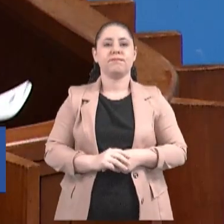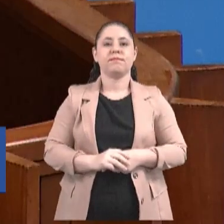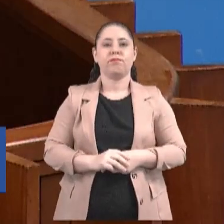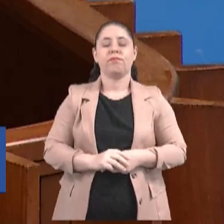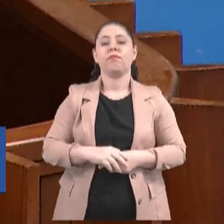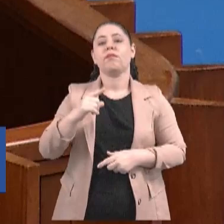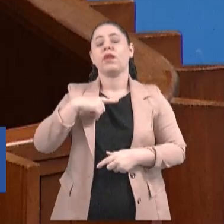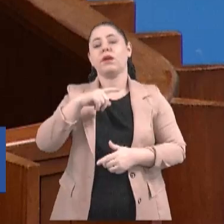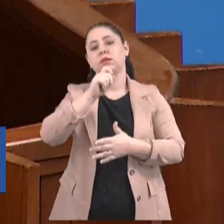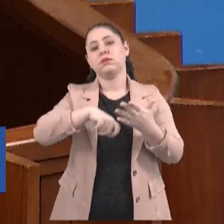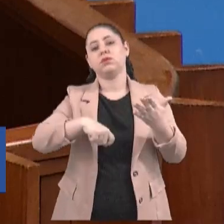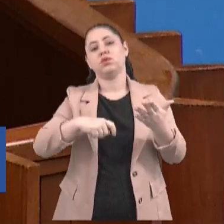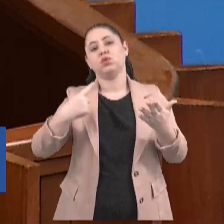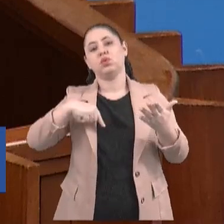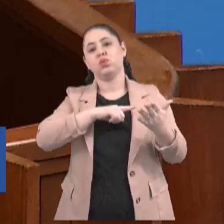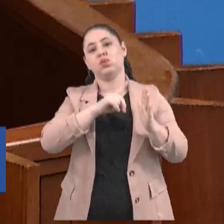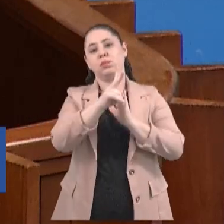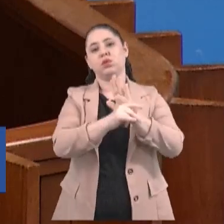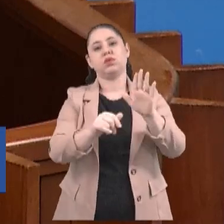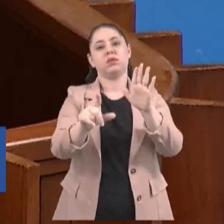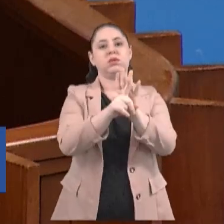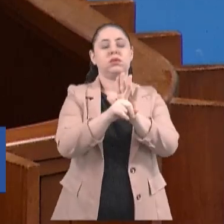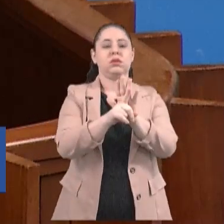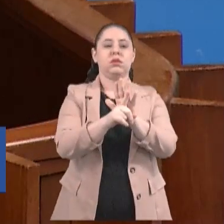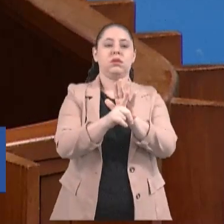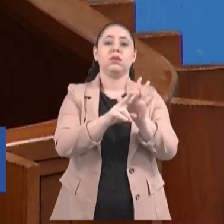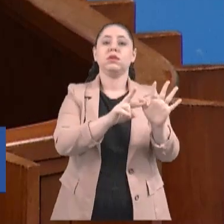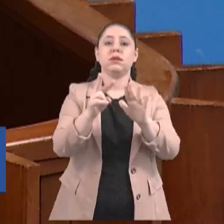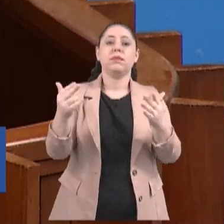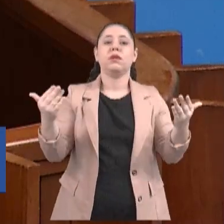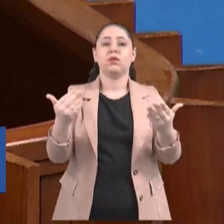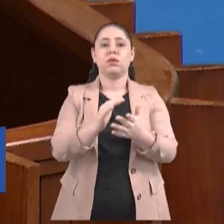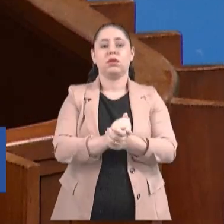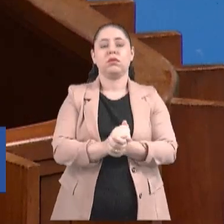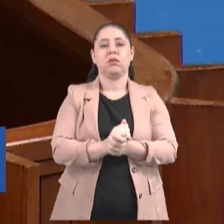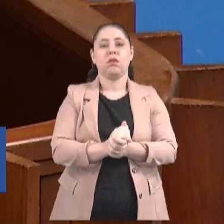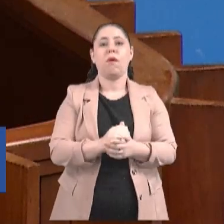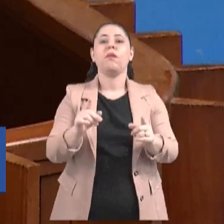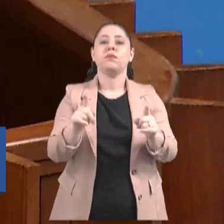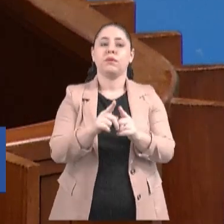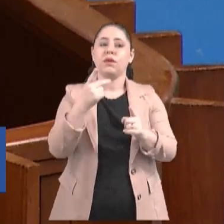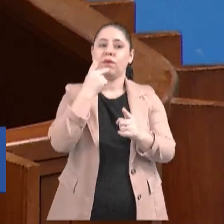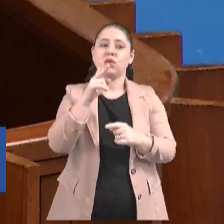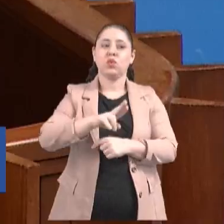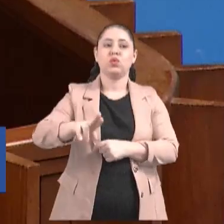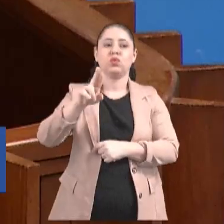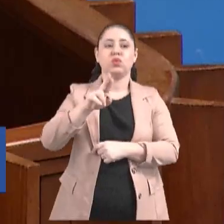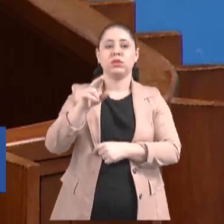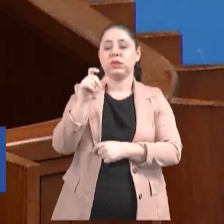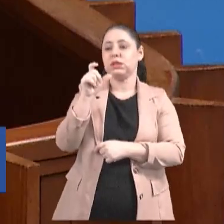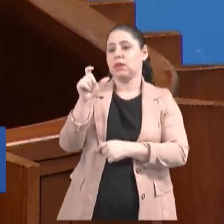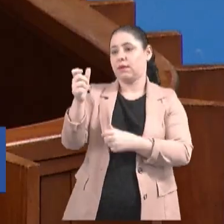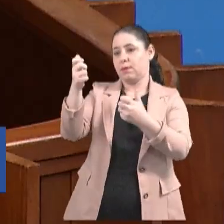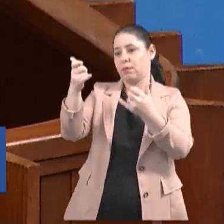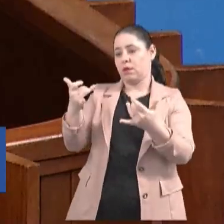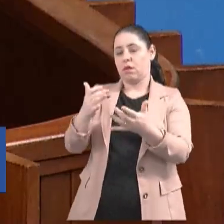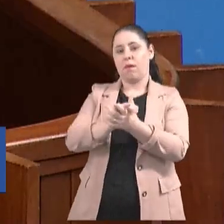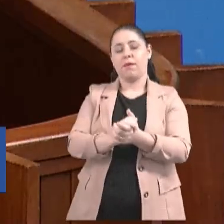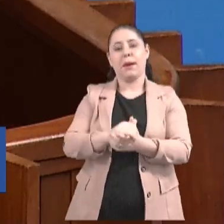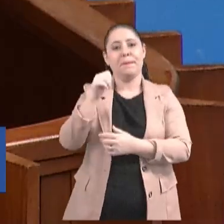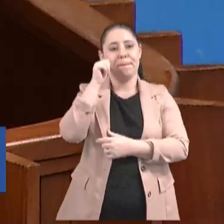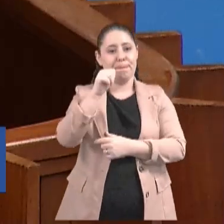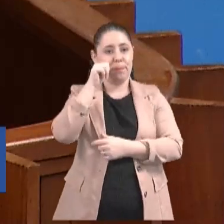Então, fica aqui registrado o nosso projeto de lei dessa semana e quero aqui também fazer menção, já estamos falando